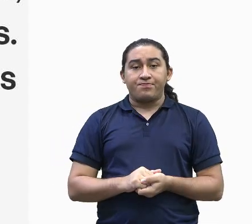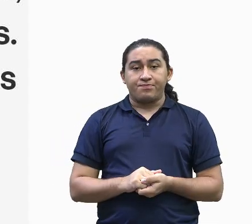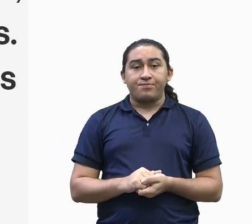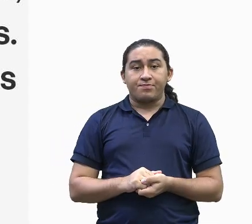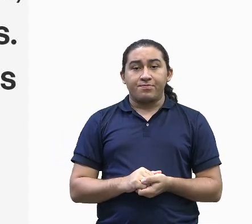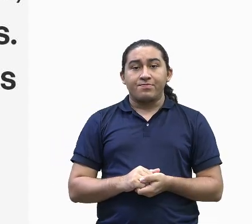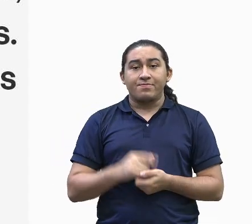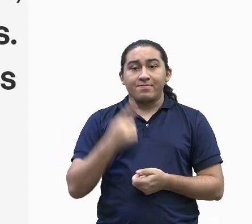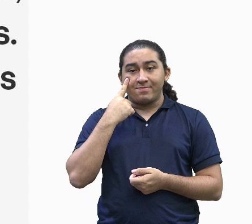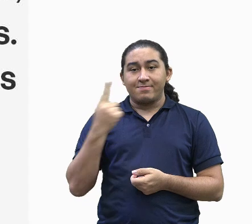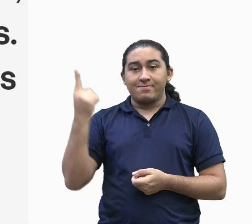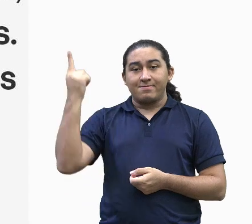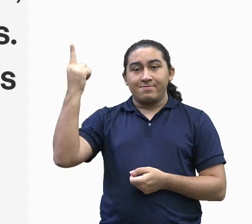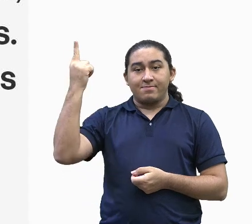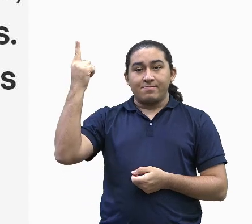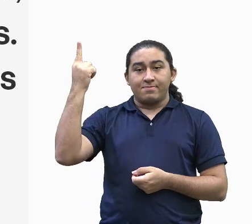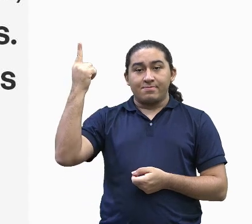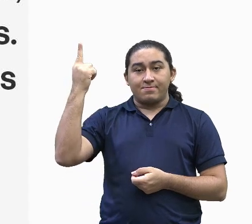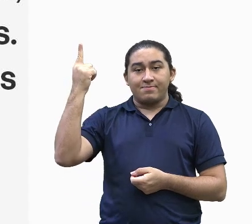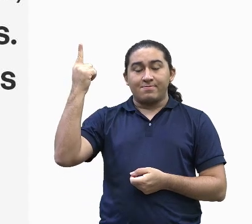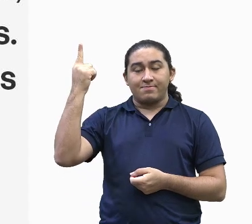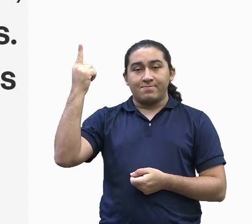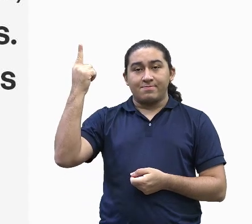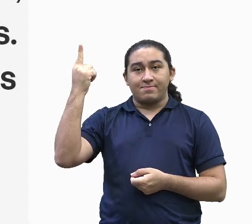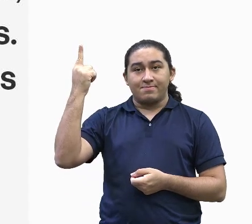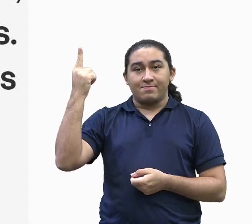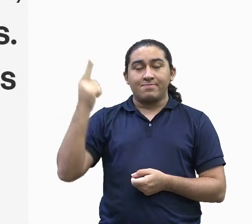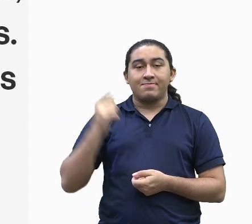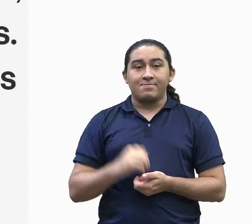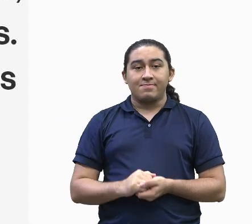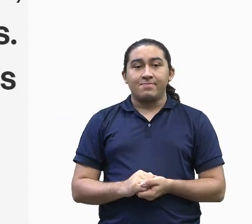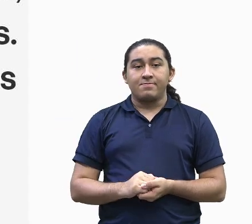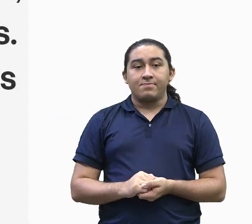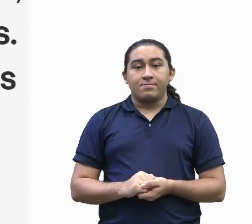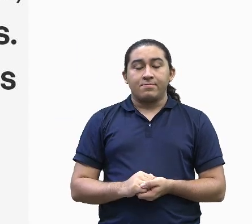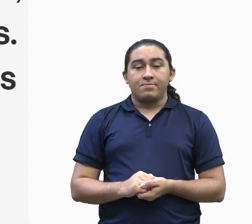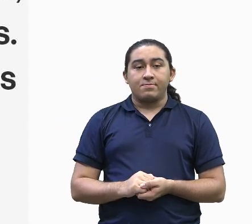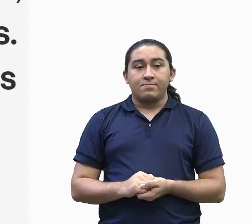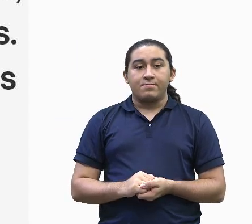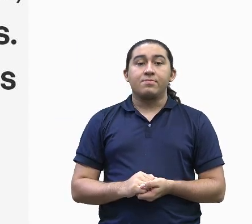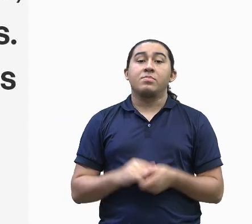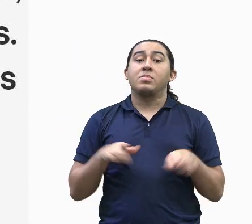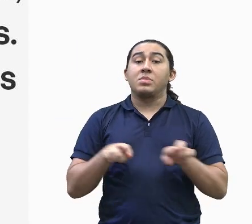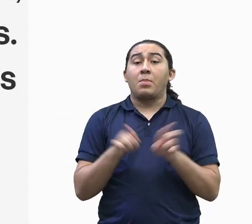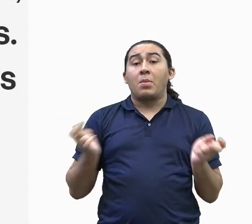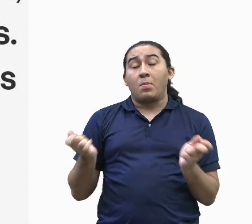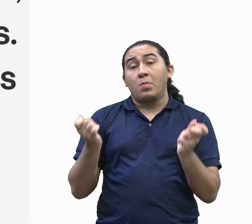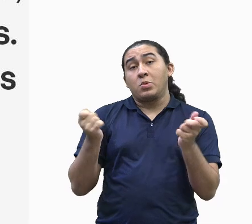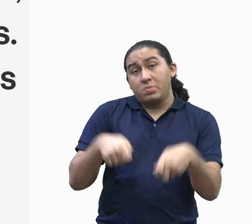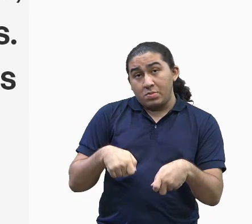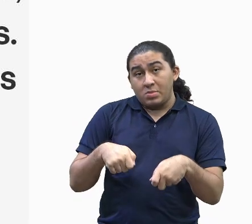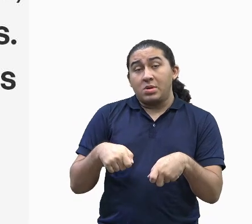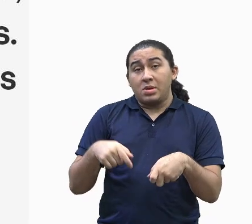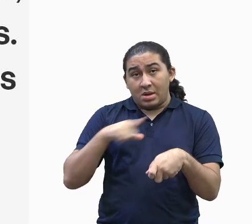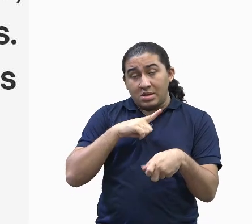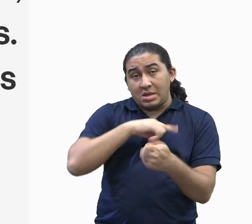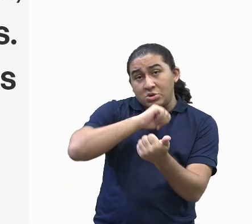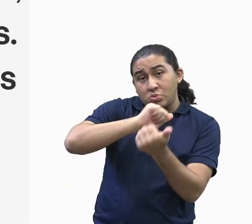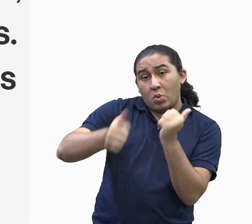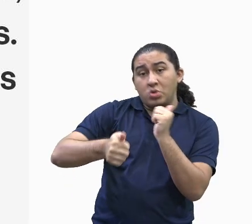Copacabana, Barra, Maracanã e Deodoro. As modalidades olímpicas